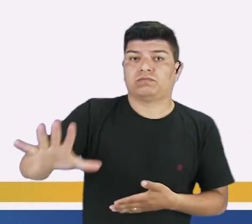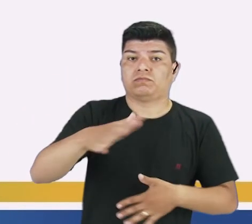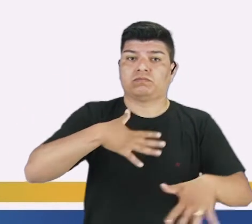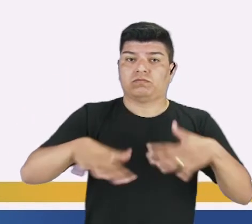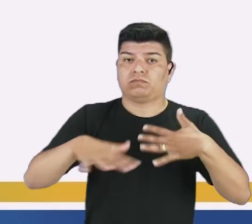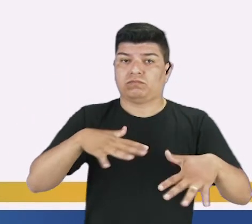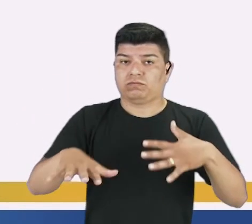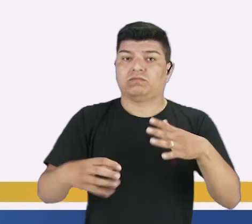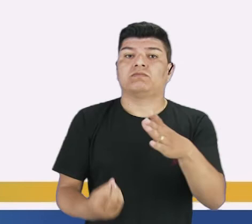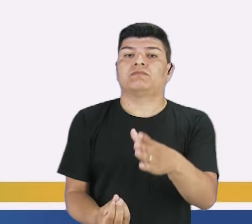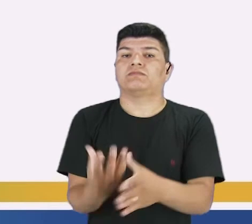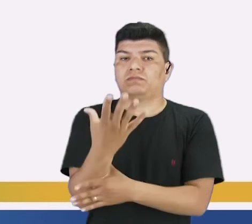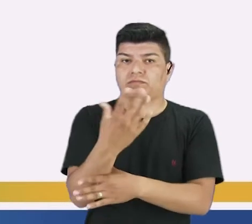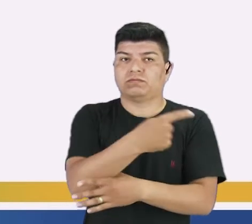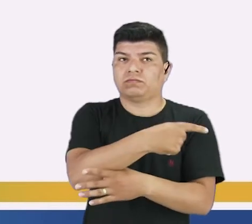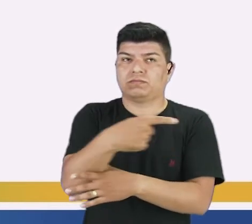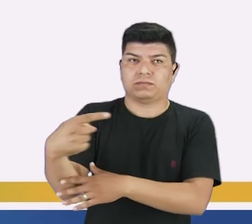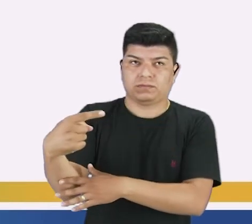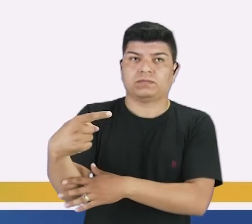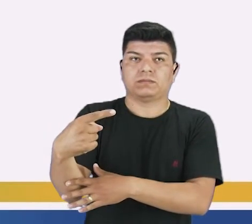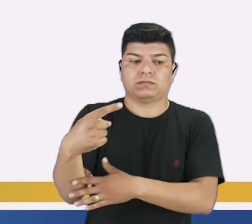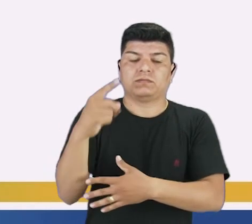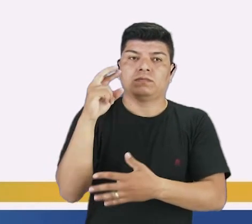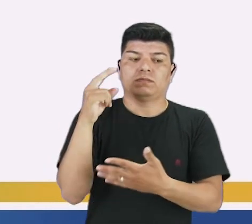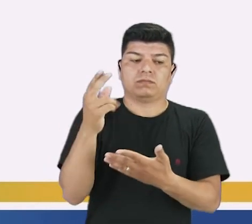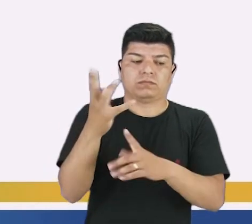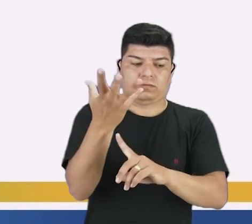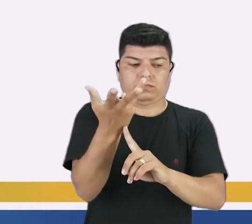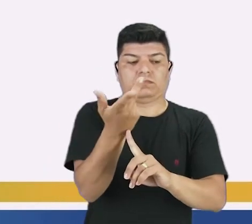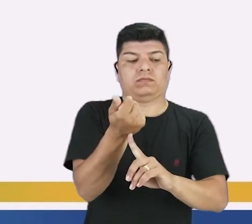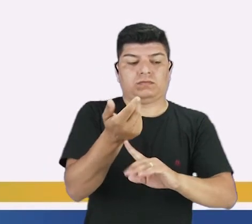Movimento inaugurado na Semana de Arte Moderna, nos idos de